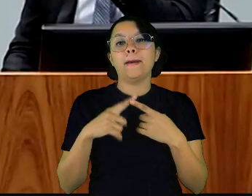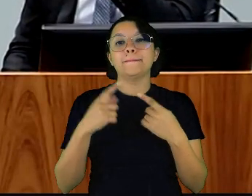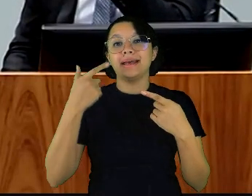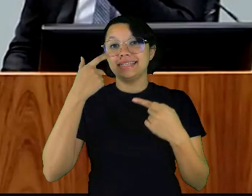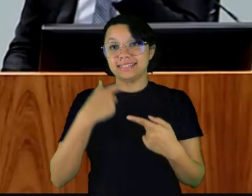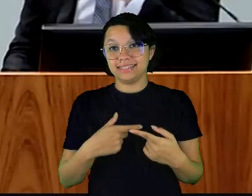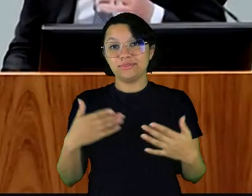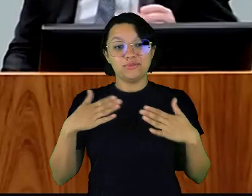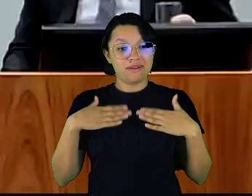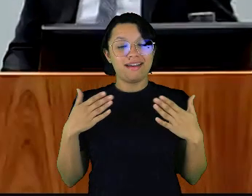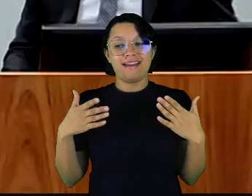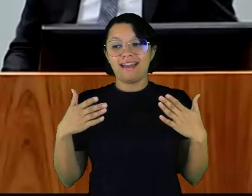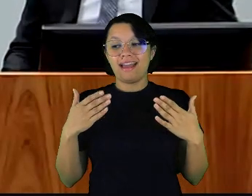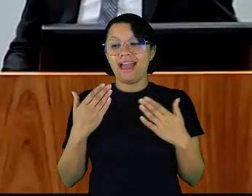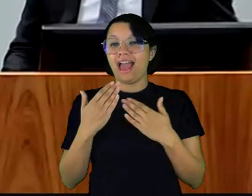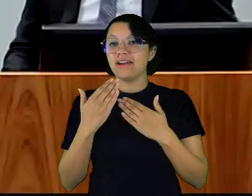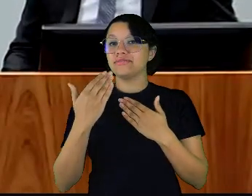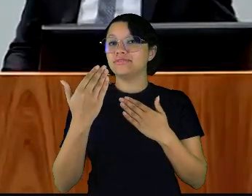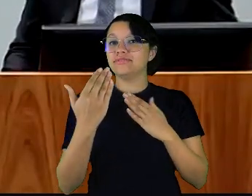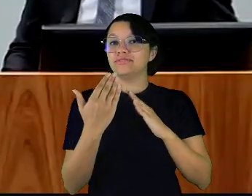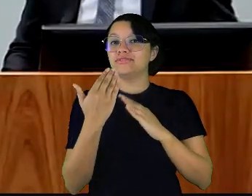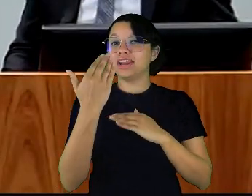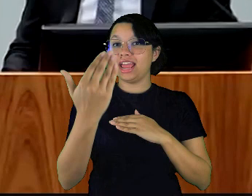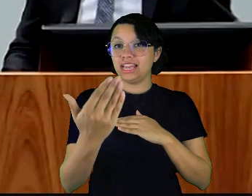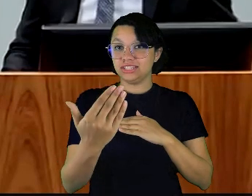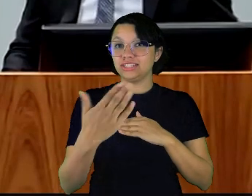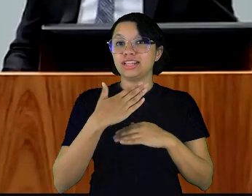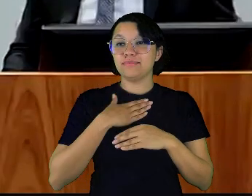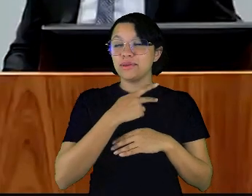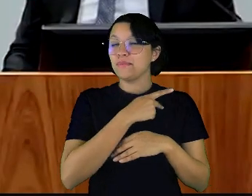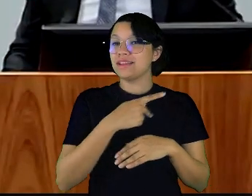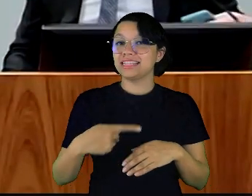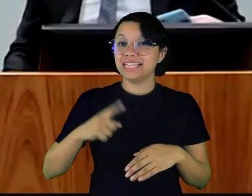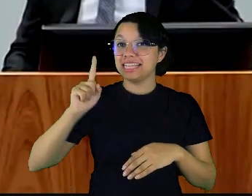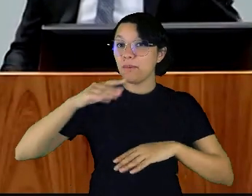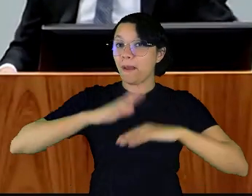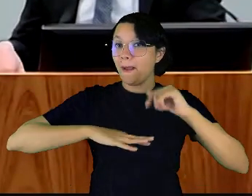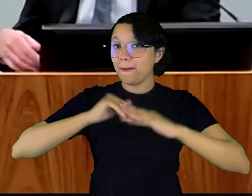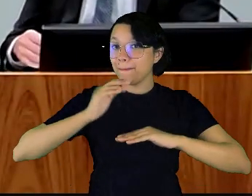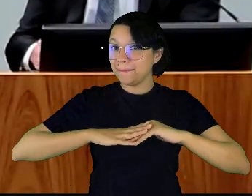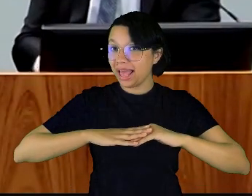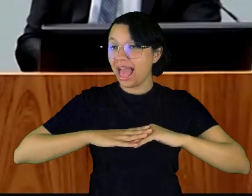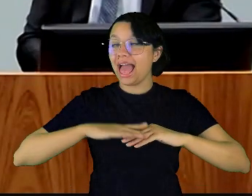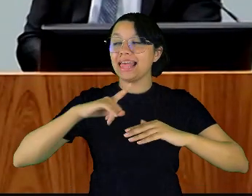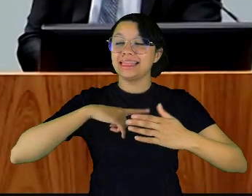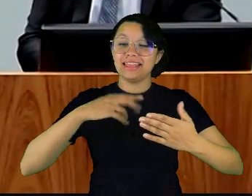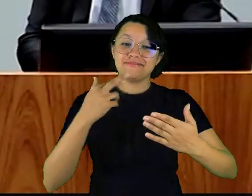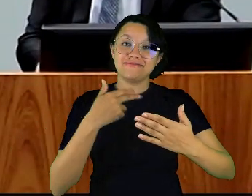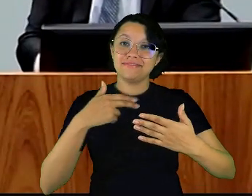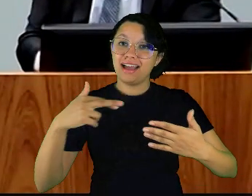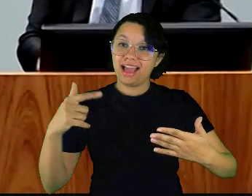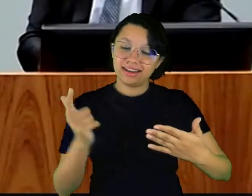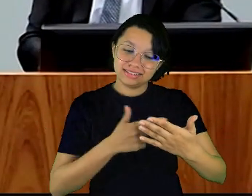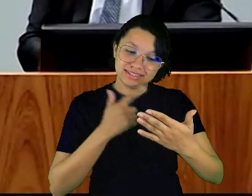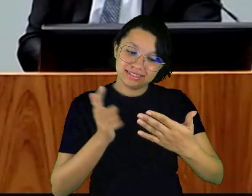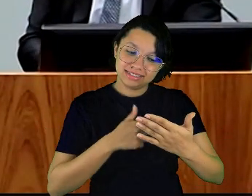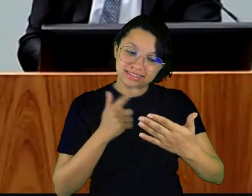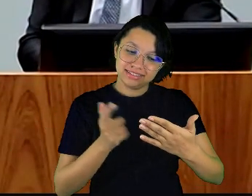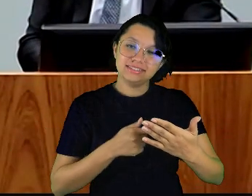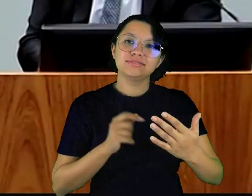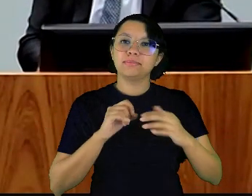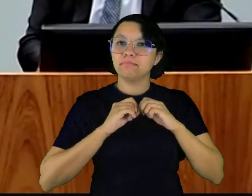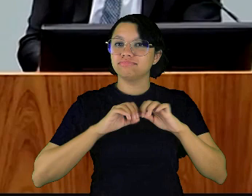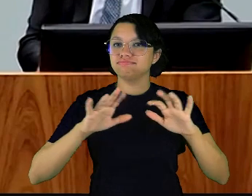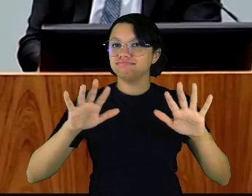eu aqui, até à frente da minha presidente, que é uma especialista com livros publicados e que